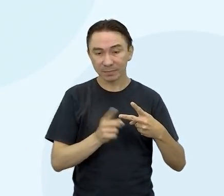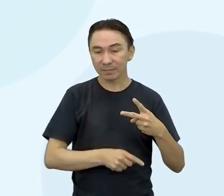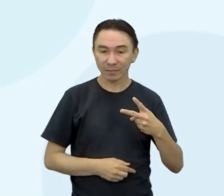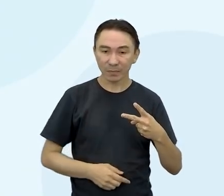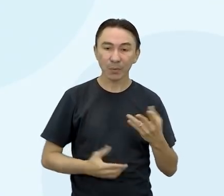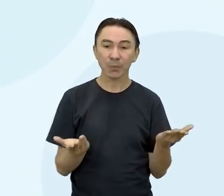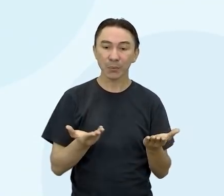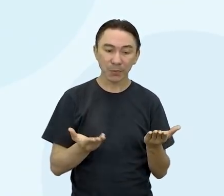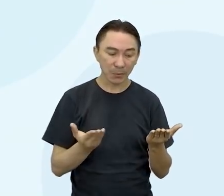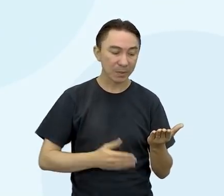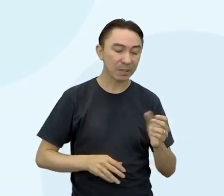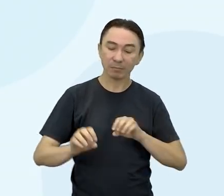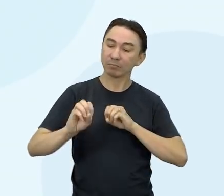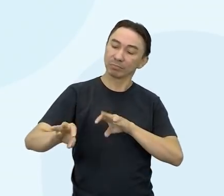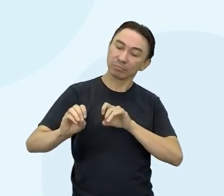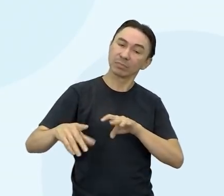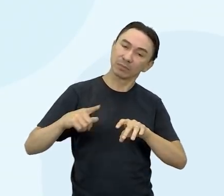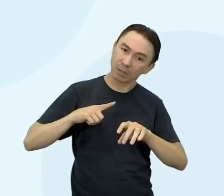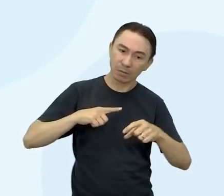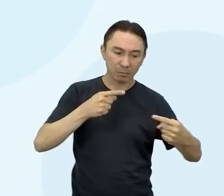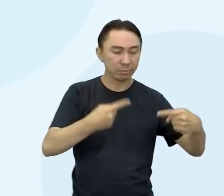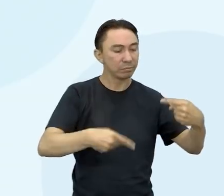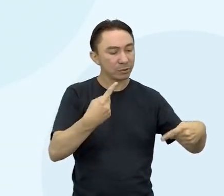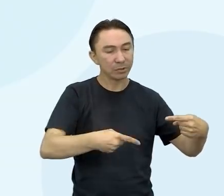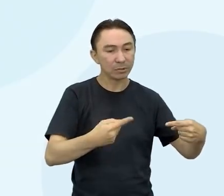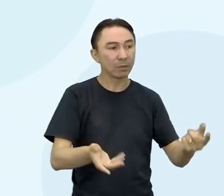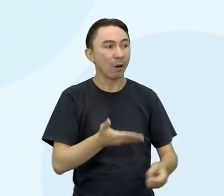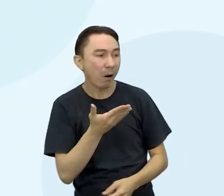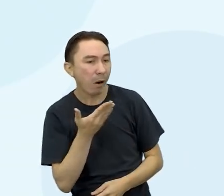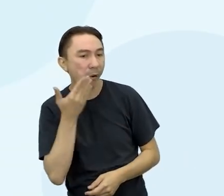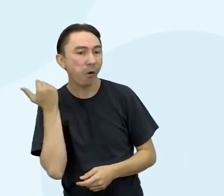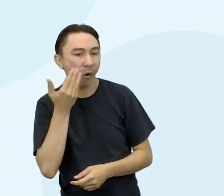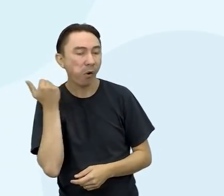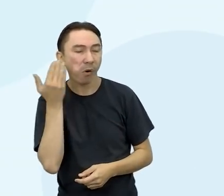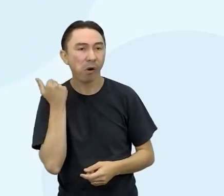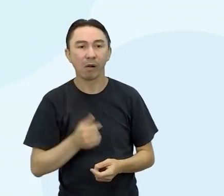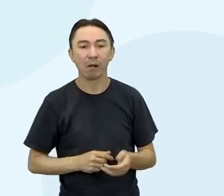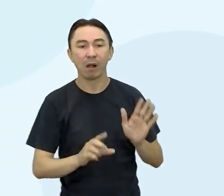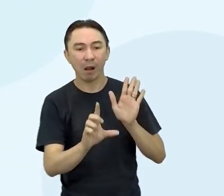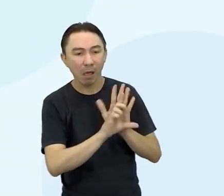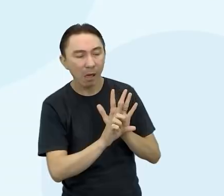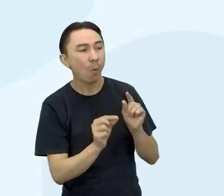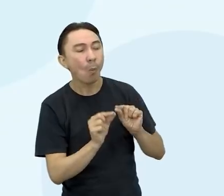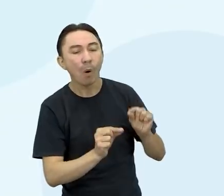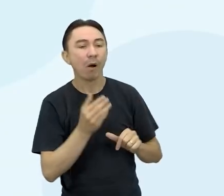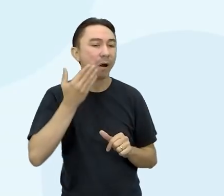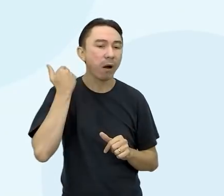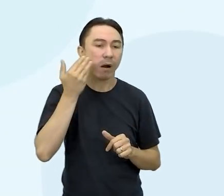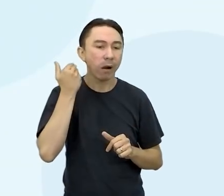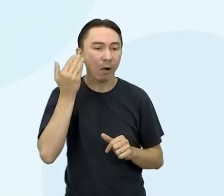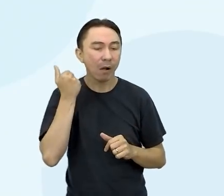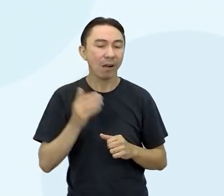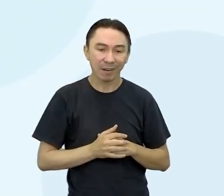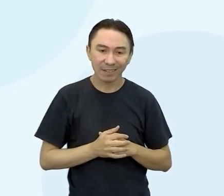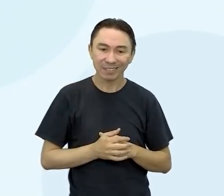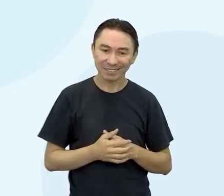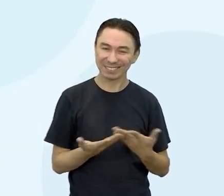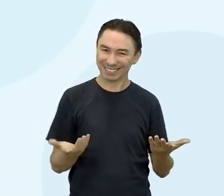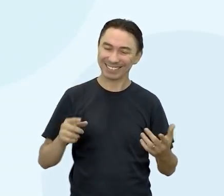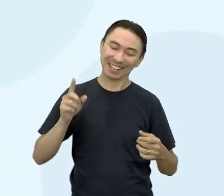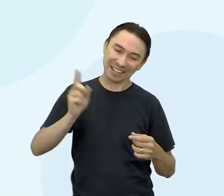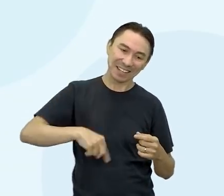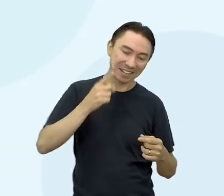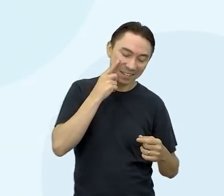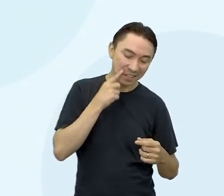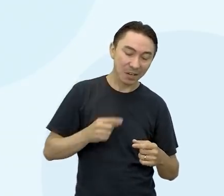políticas da educação, os programas educacionais, a legislação e a profissão docente nos âmbitos nacional,